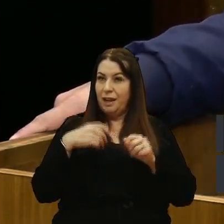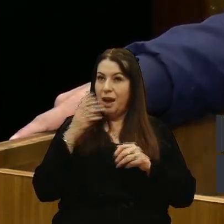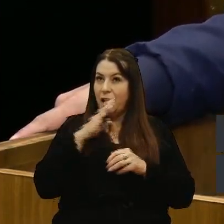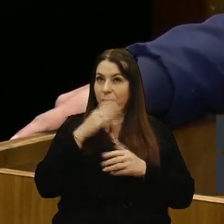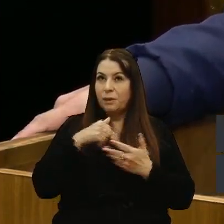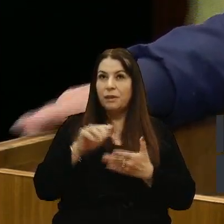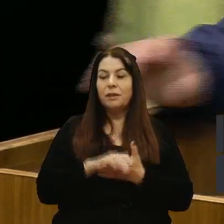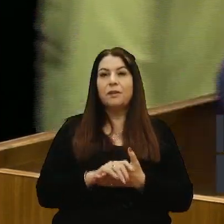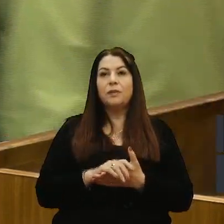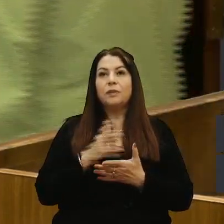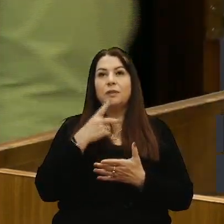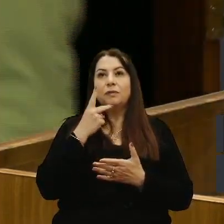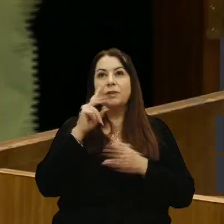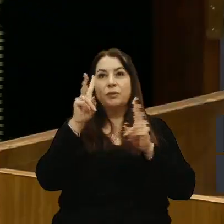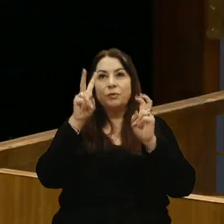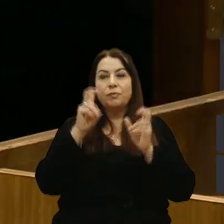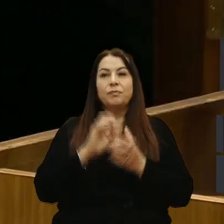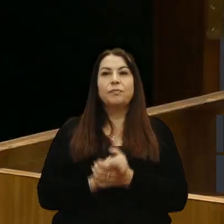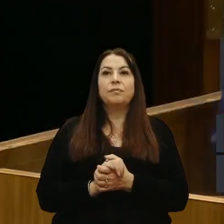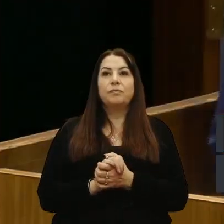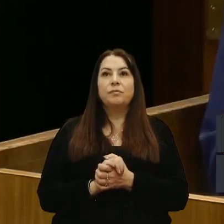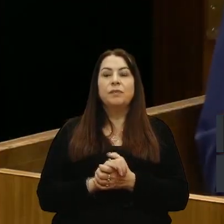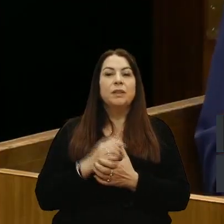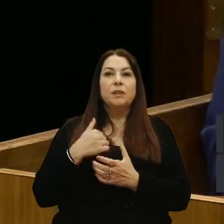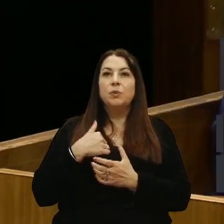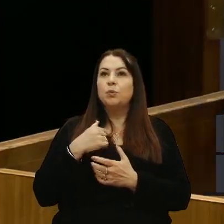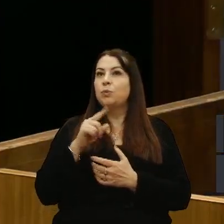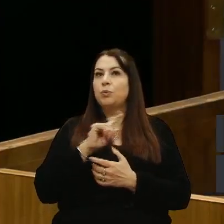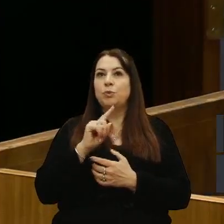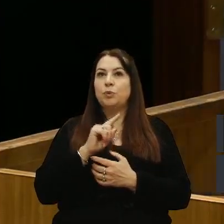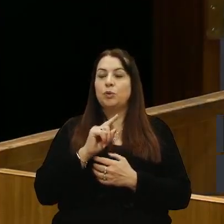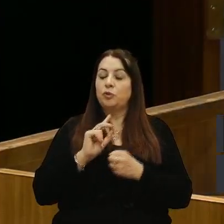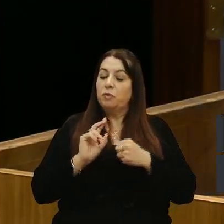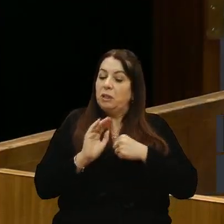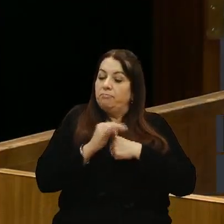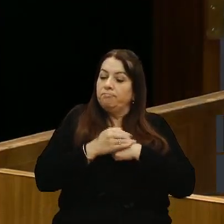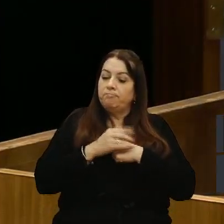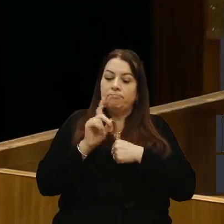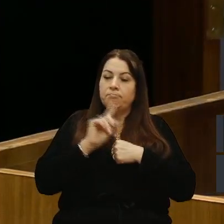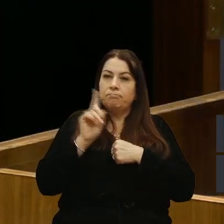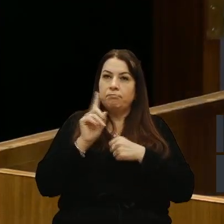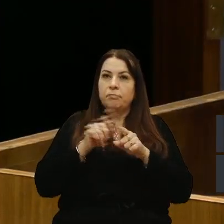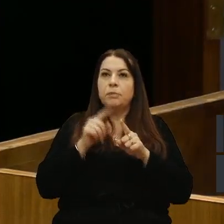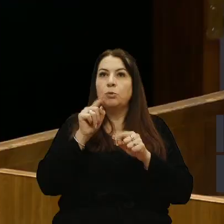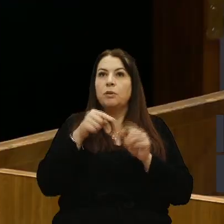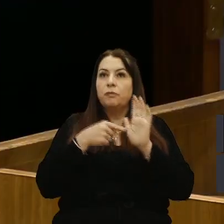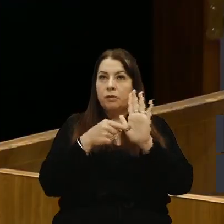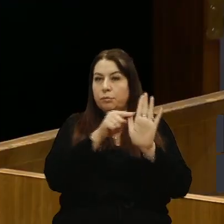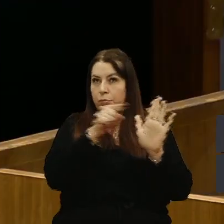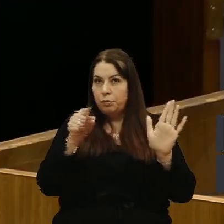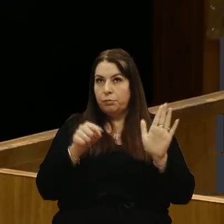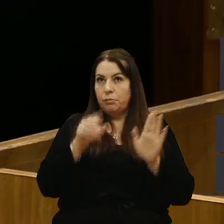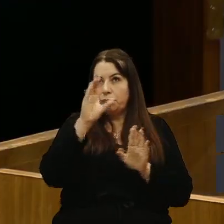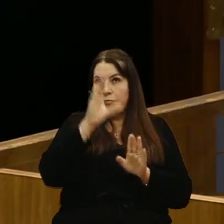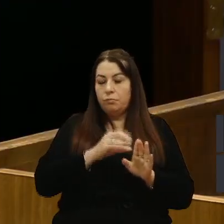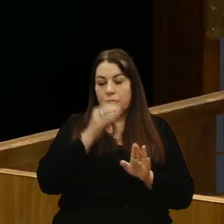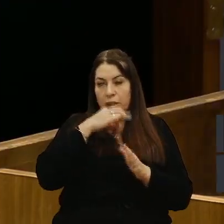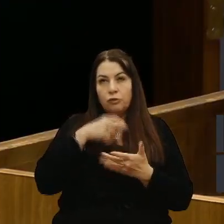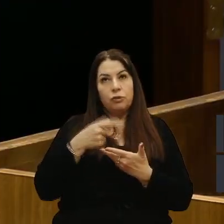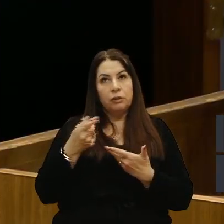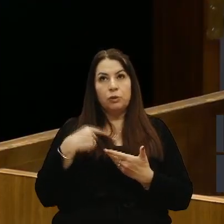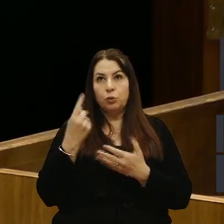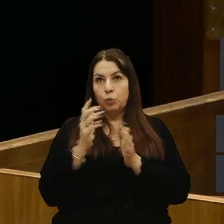aqui, eu quero entrar no tema. E eu não sou de me acoeirar. E o que está posto aqui, cidadão caxiense, é